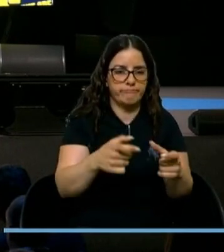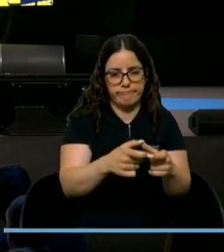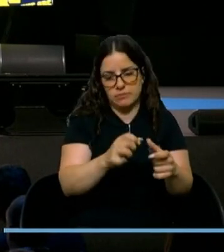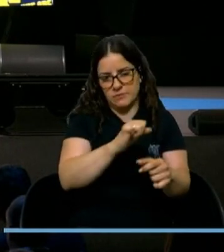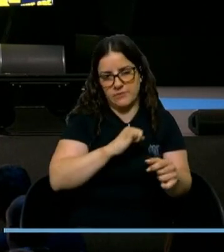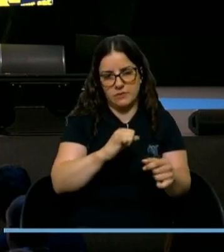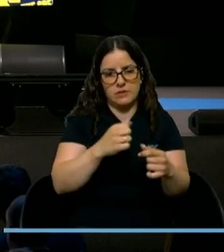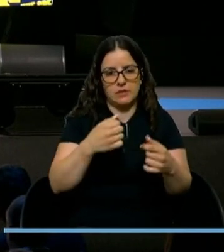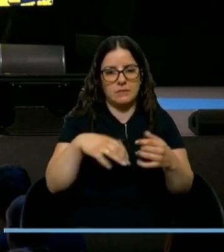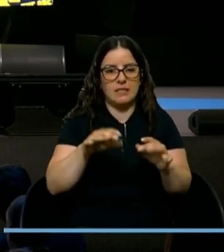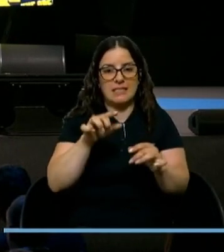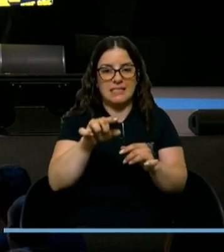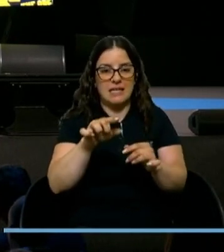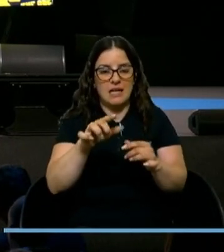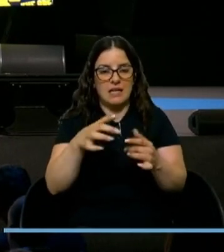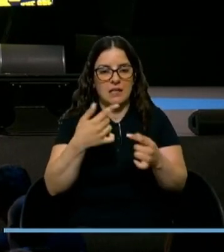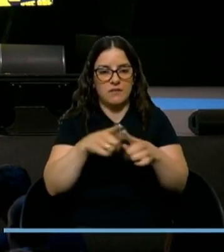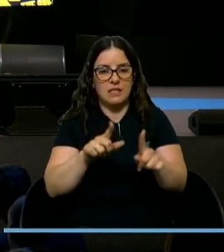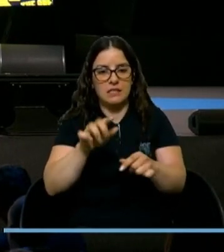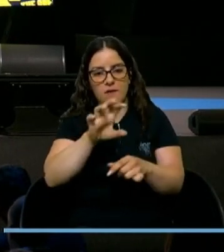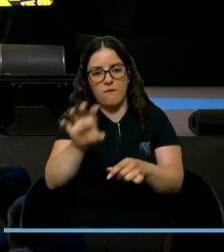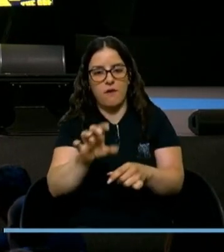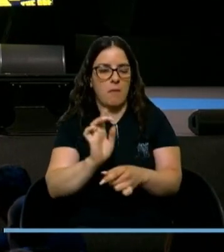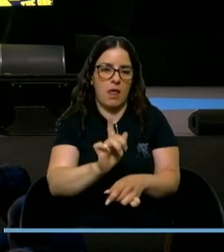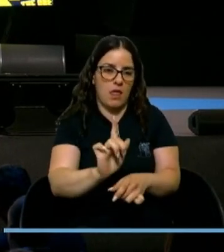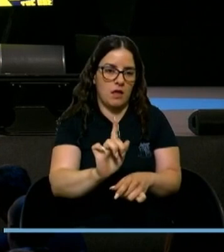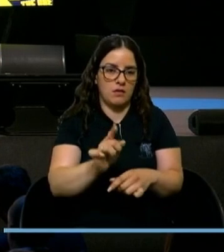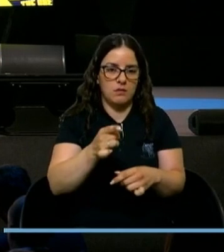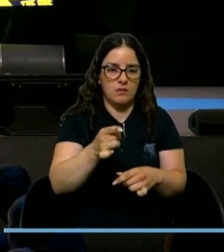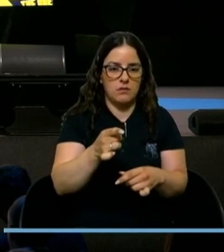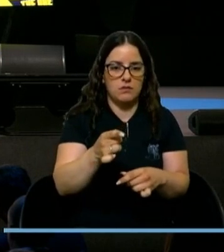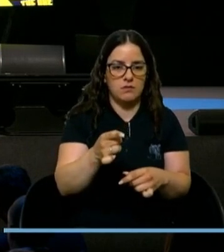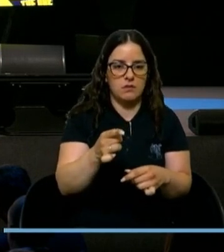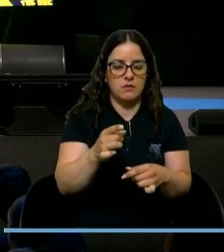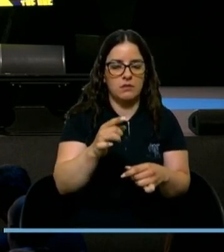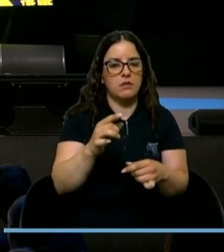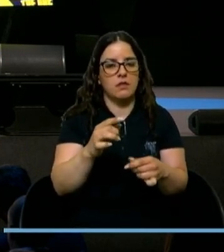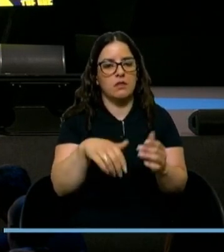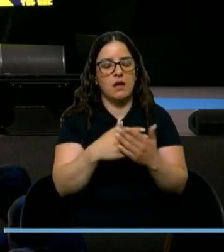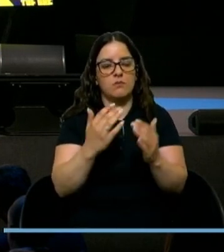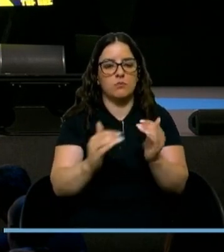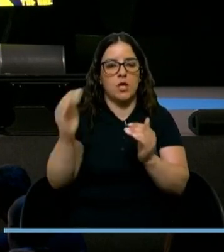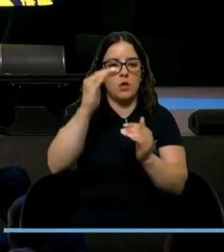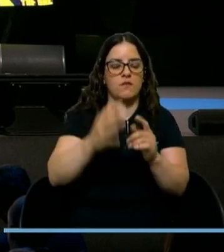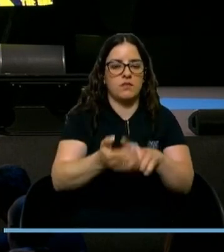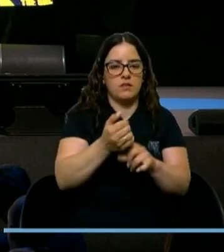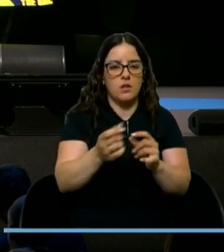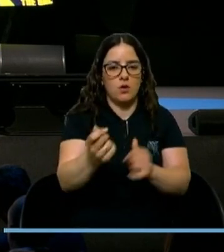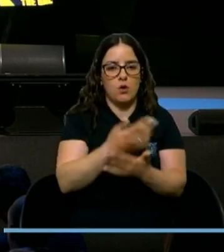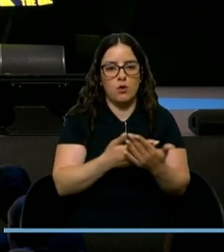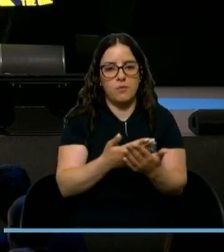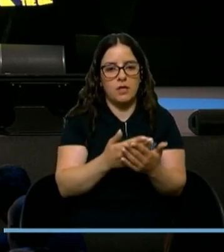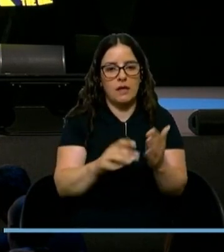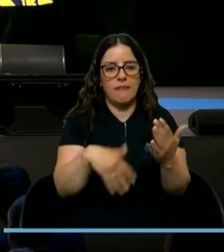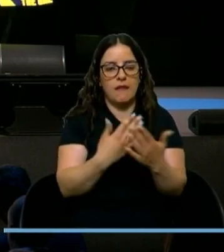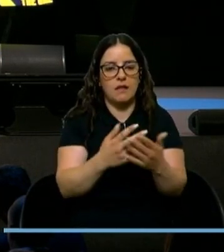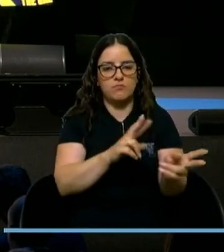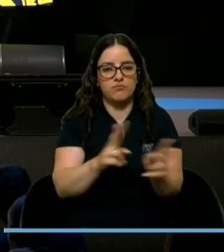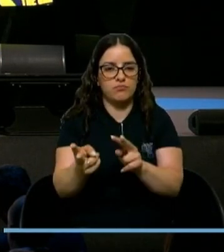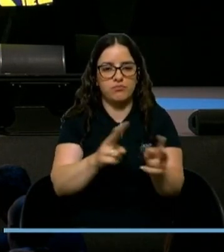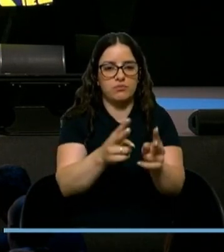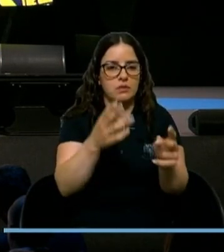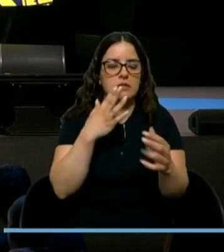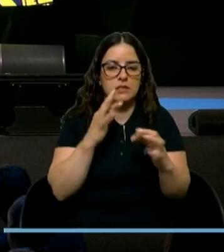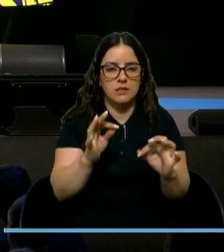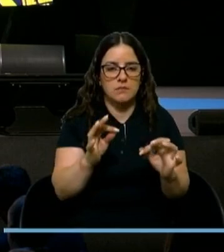formato. Ao estar neste tipo de formato, vão permitir o aumento da eficiência da economia, porque as transações passam a ser mais simples. Em vez de eu